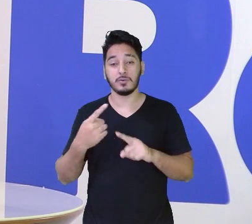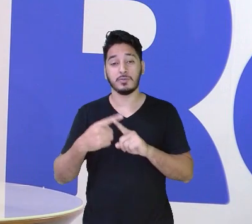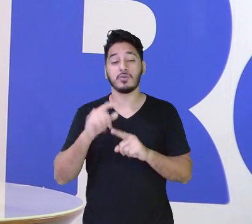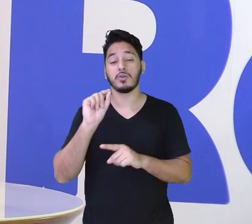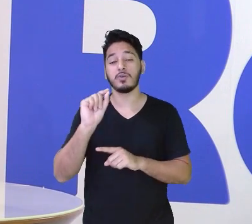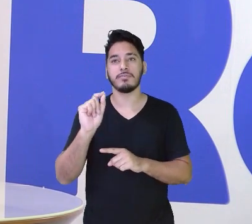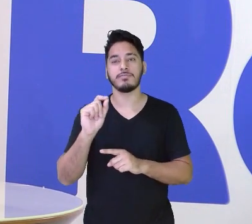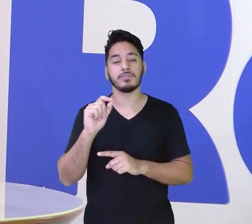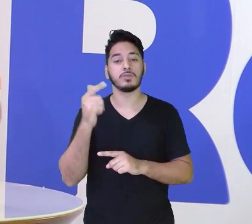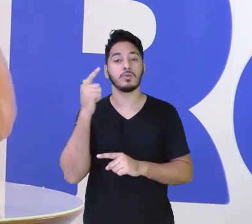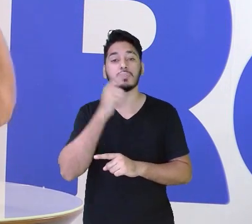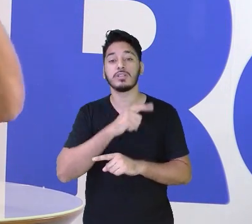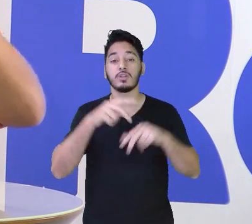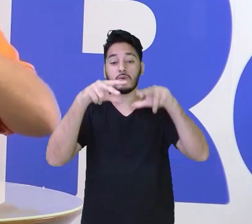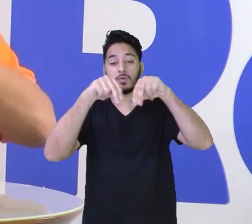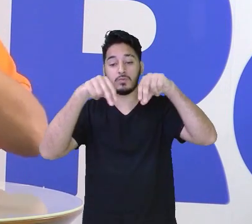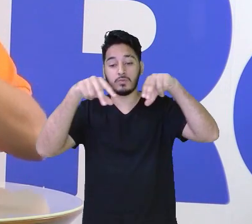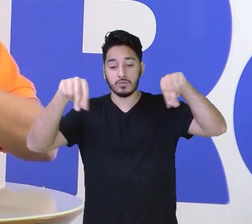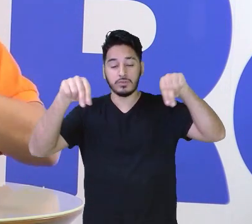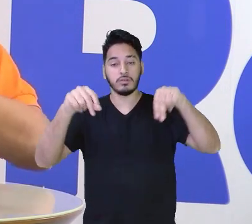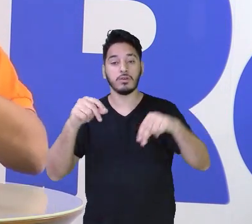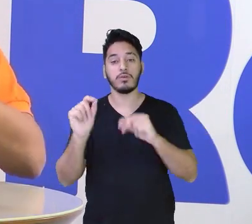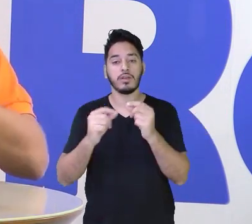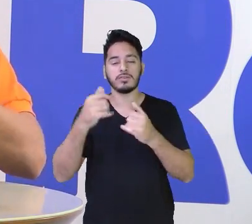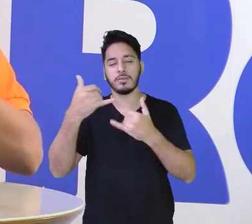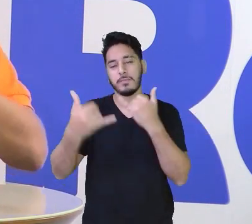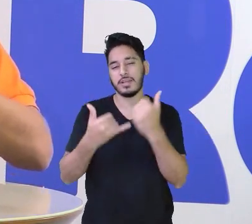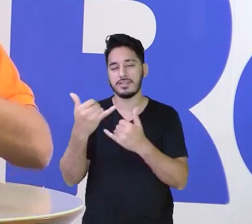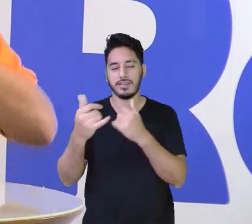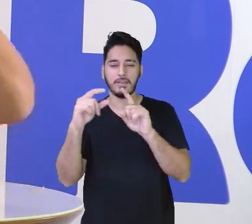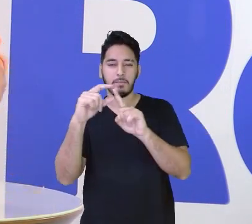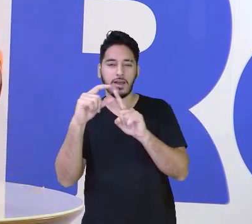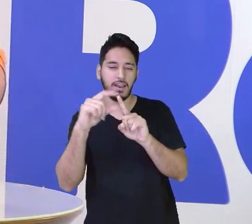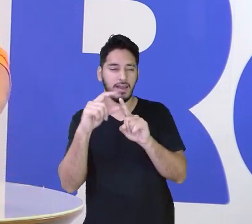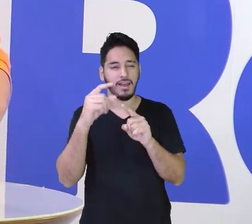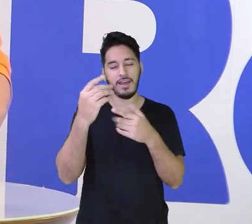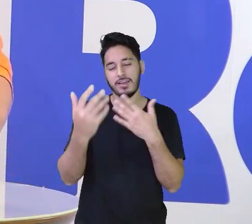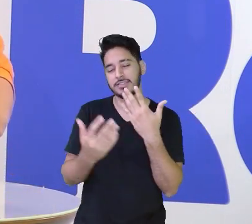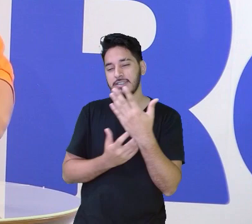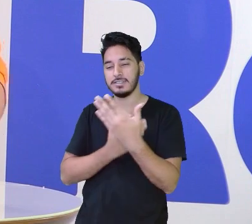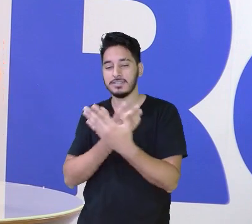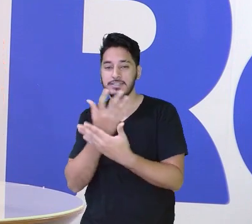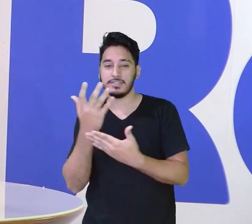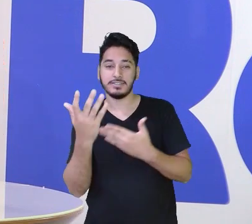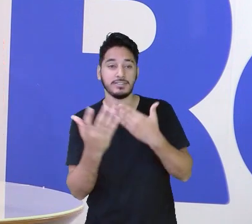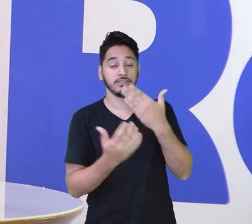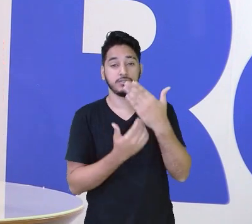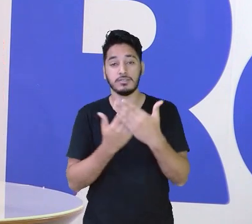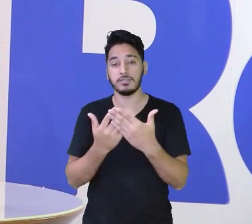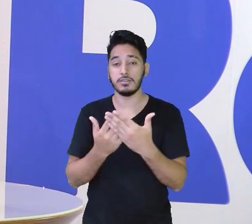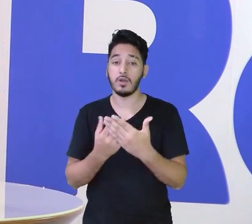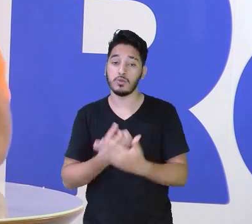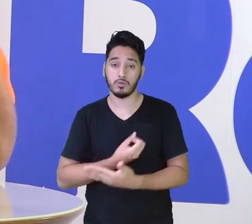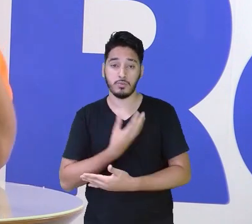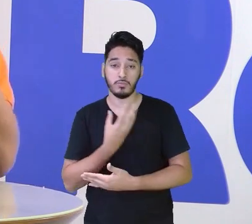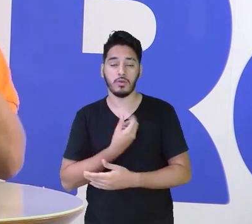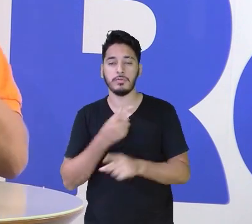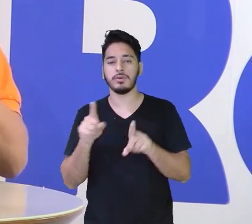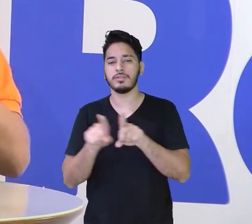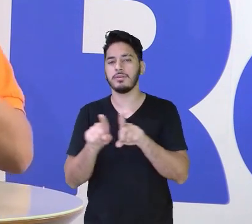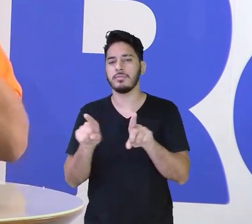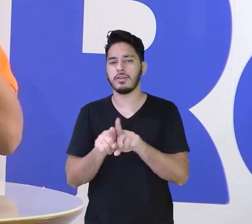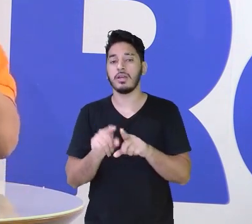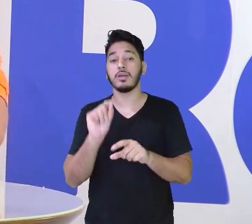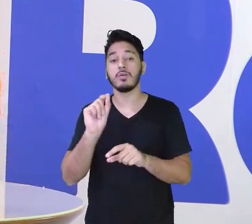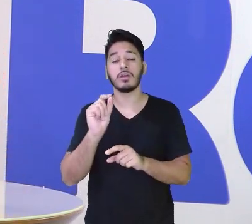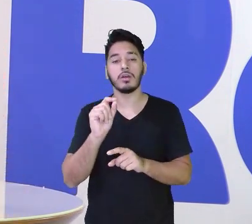gente consegue no cordel também fazer essa brincadeira de palavras que a gente consegue fazer no poema também. Inclusive